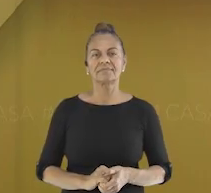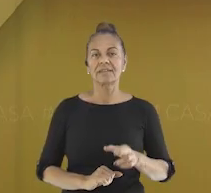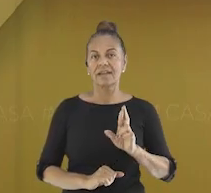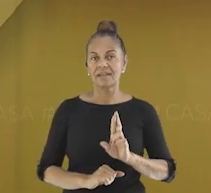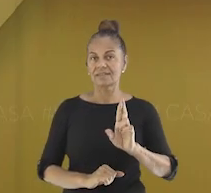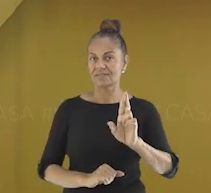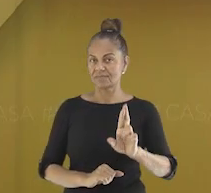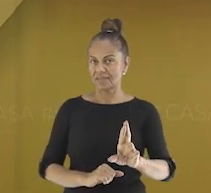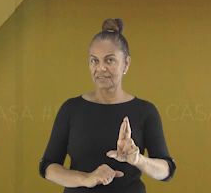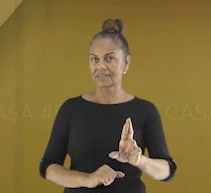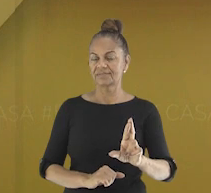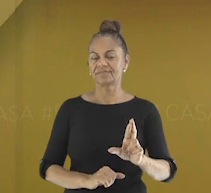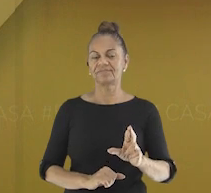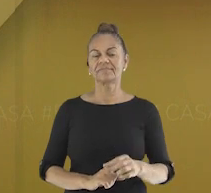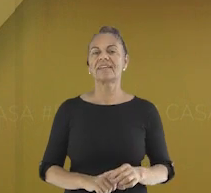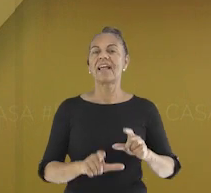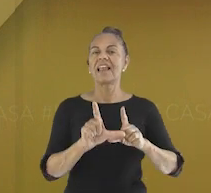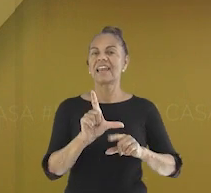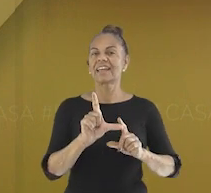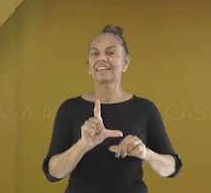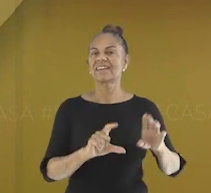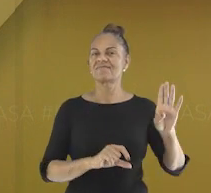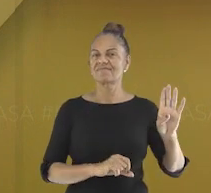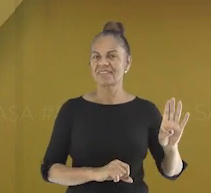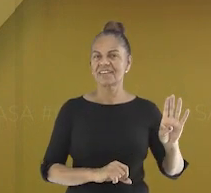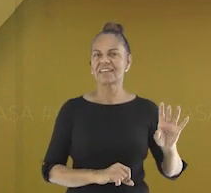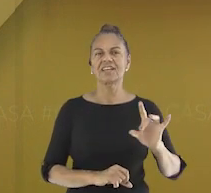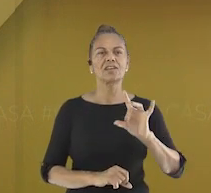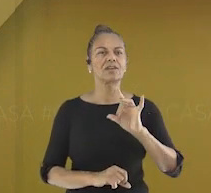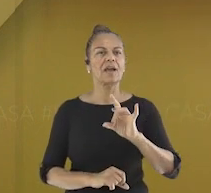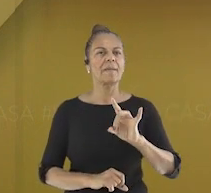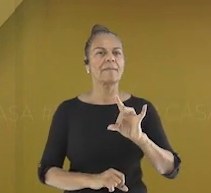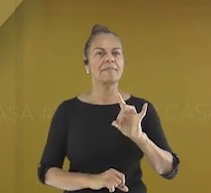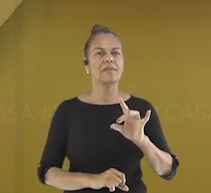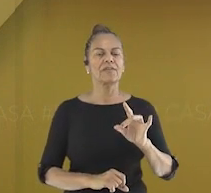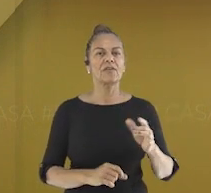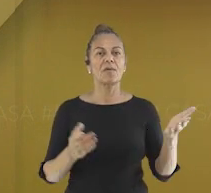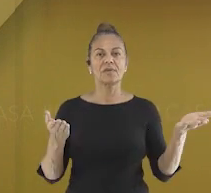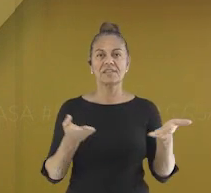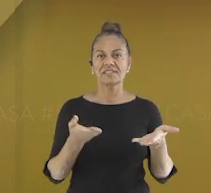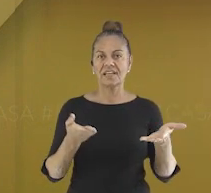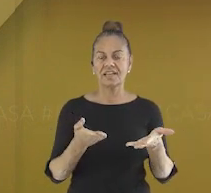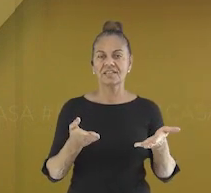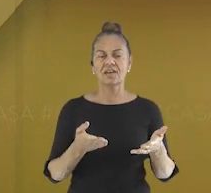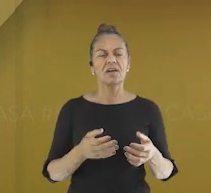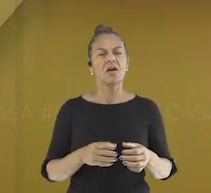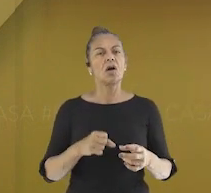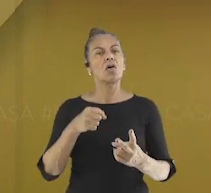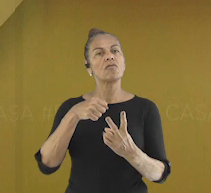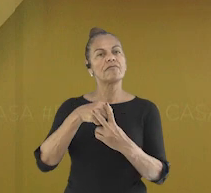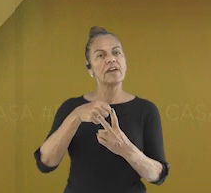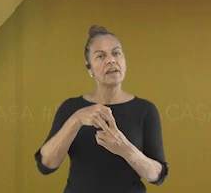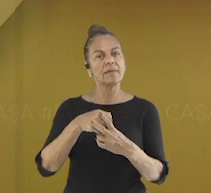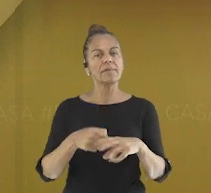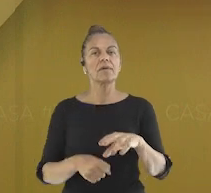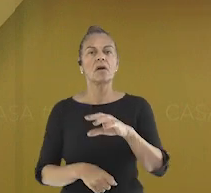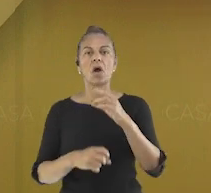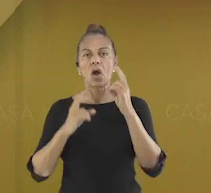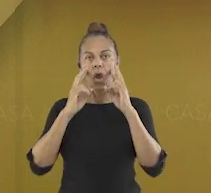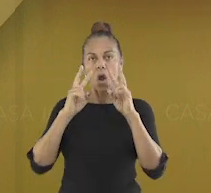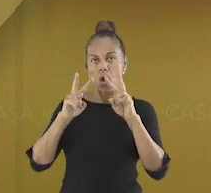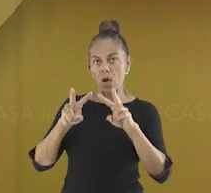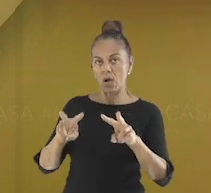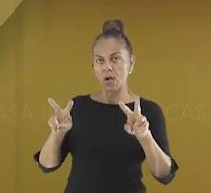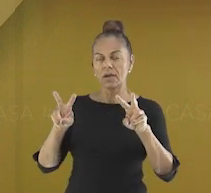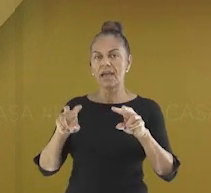Resposta da questão 2. Letra B, apenas no presente. Observem que os verbos olha e